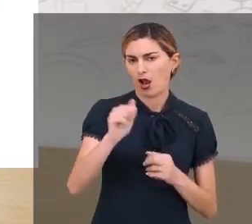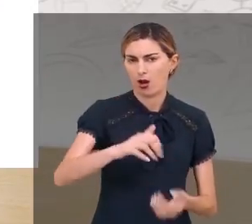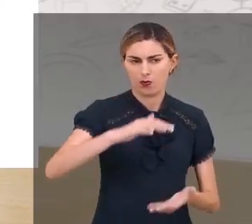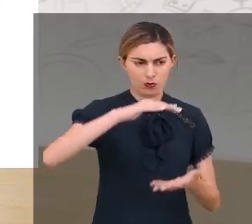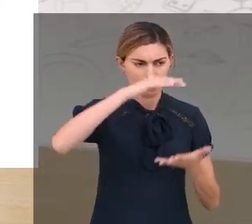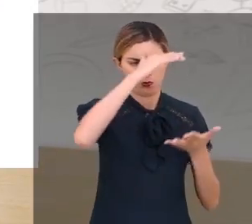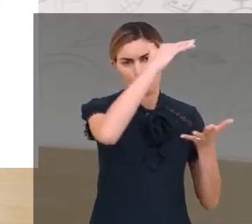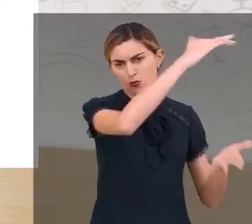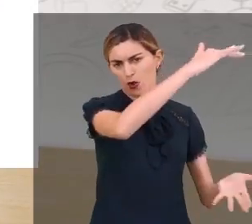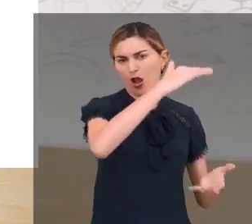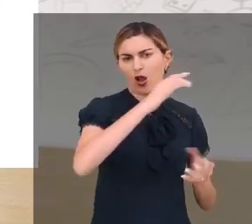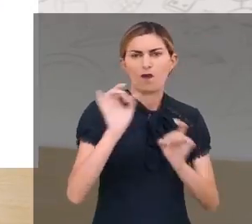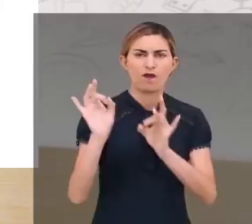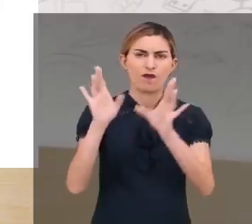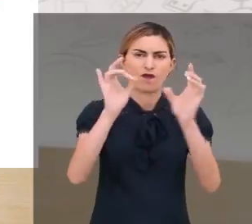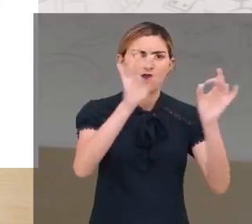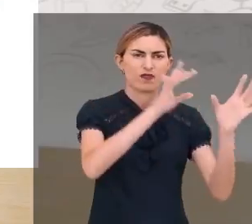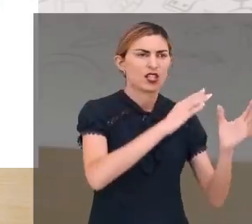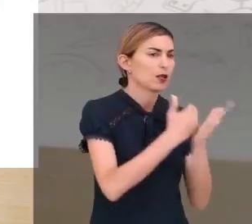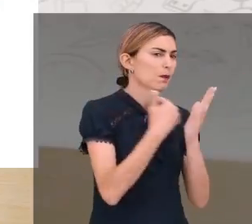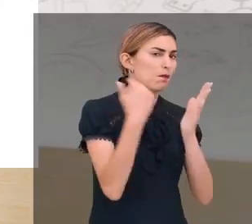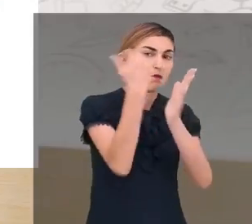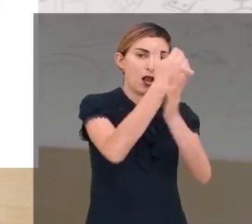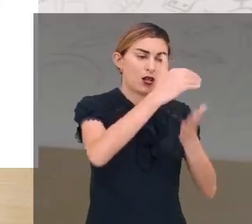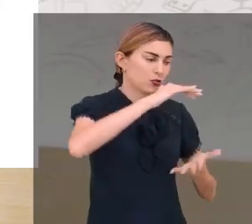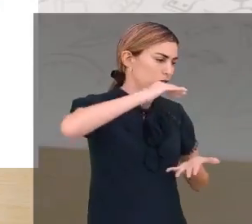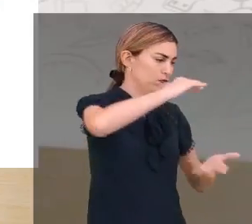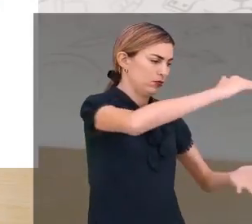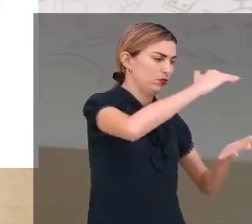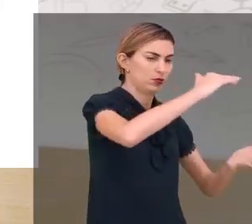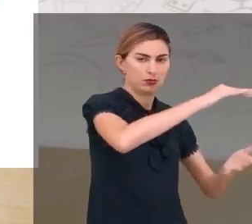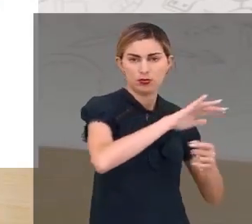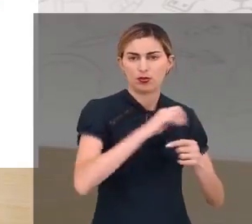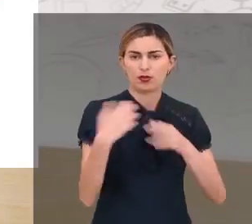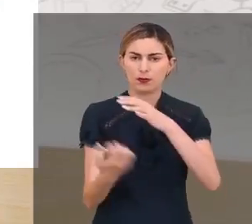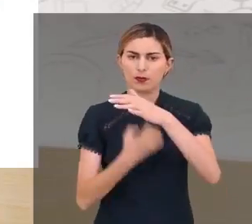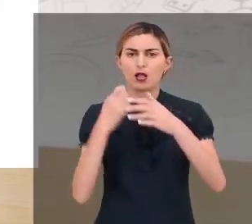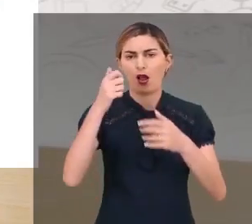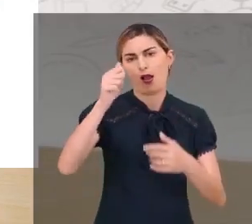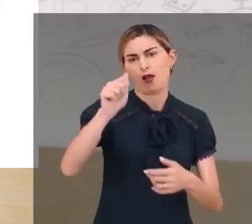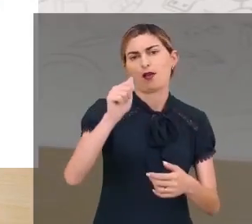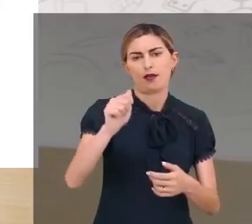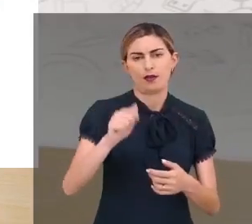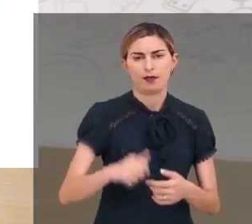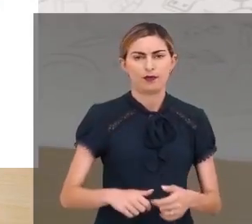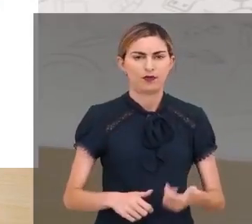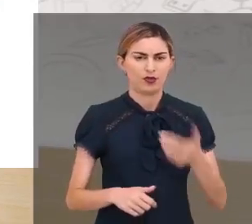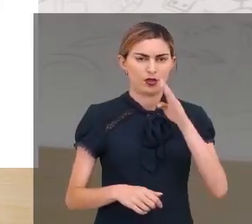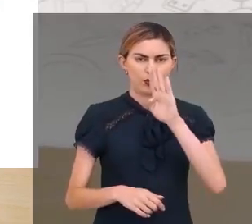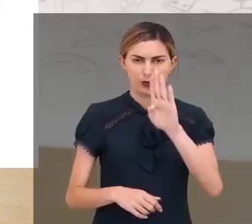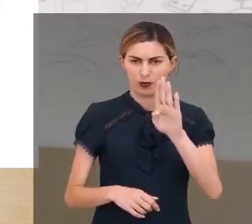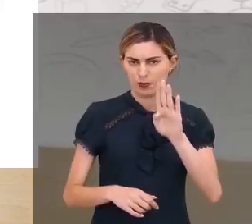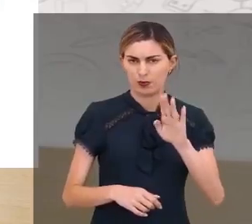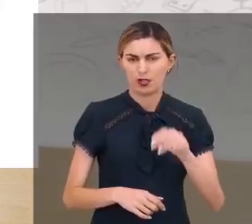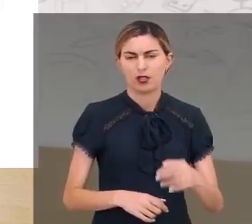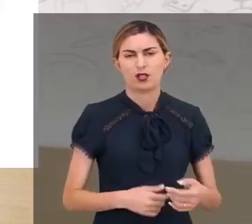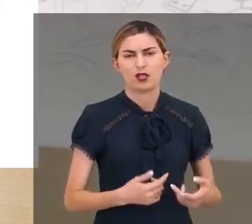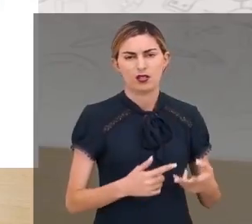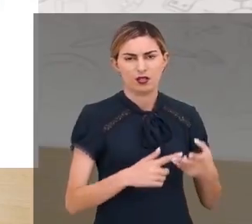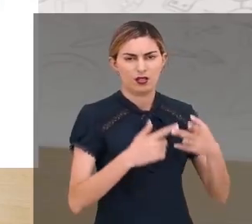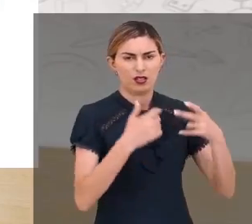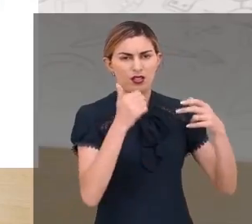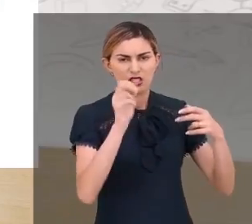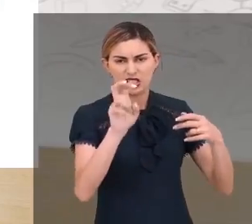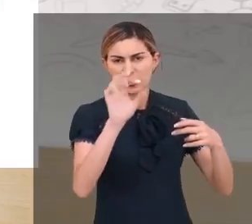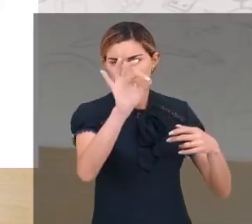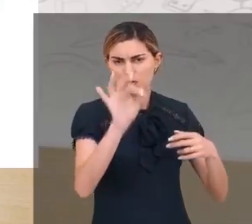A, de maior consumo, de maior giro e rotatividade na empresa. O centro da pirâmide, 15%.